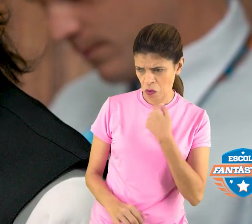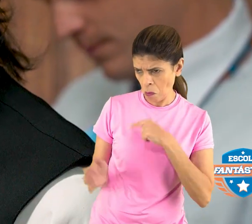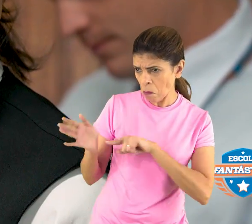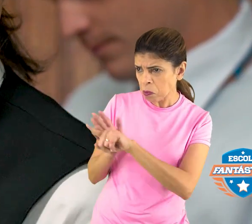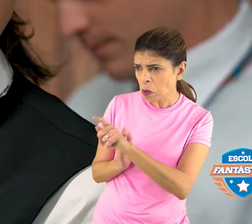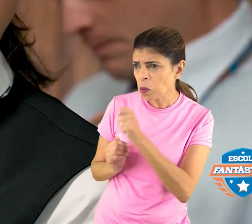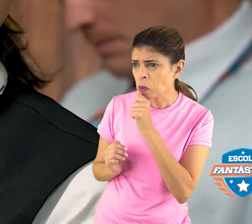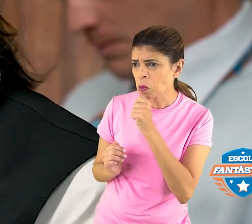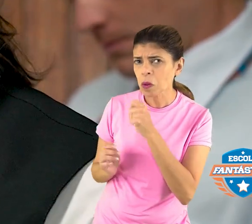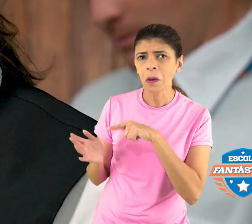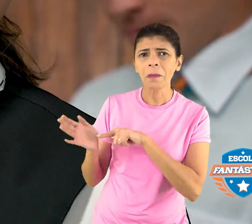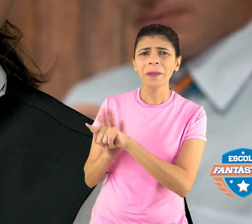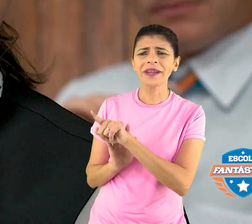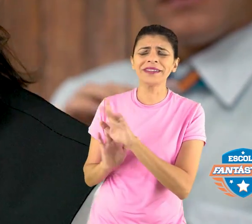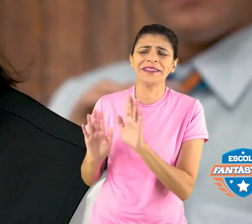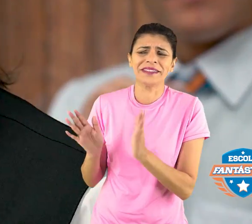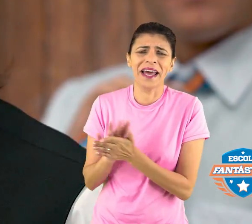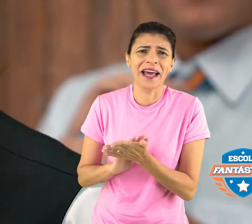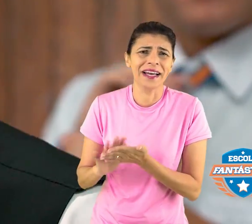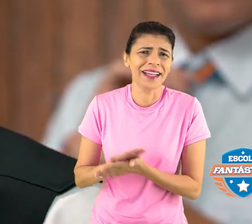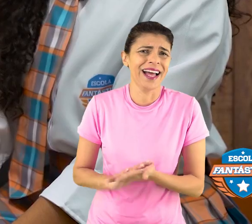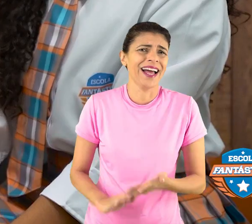coisa?